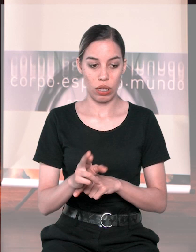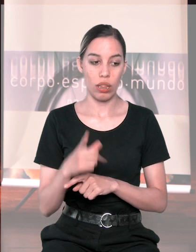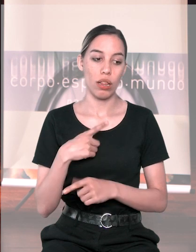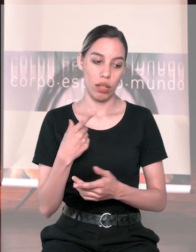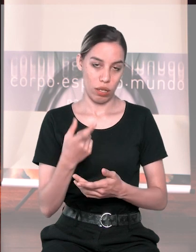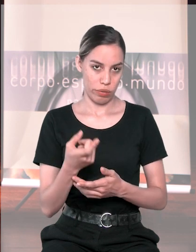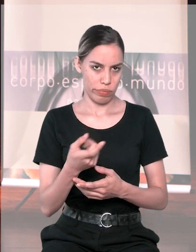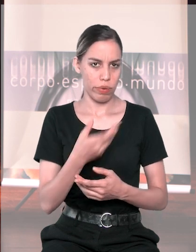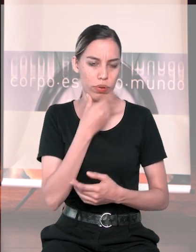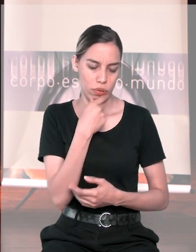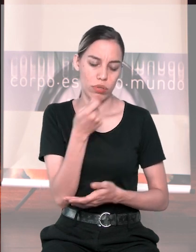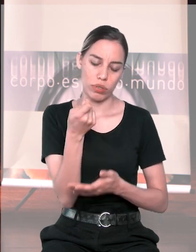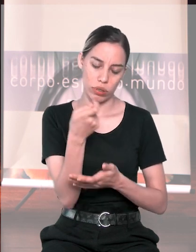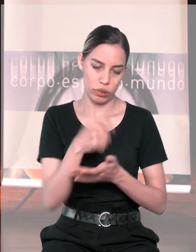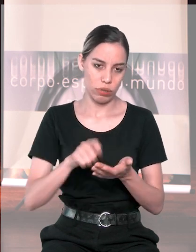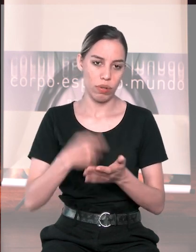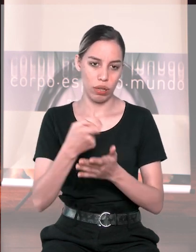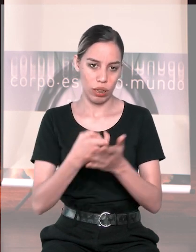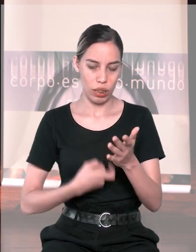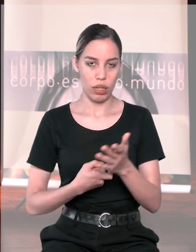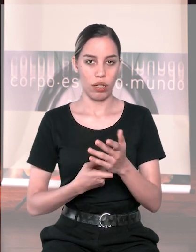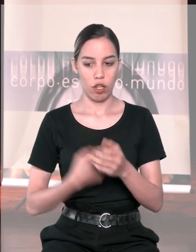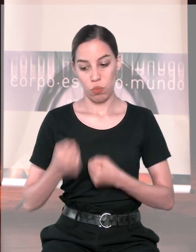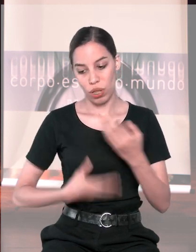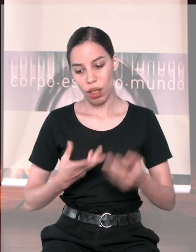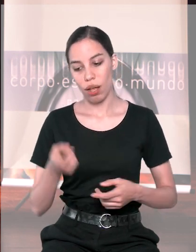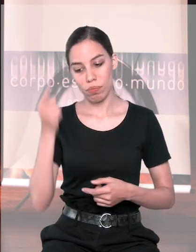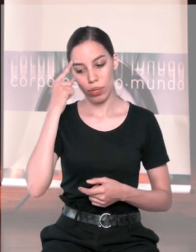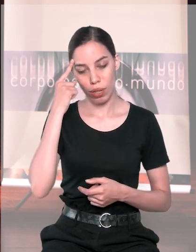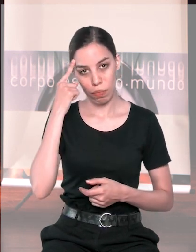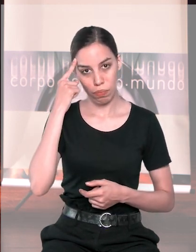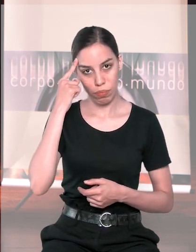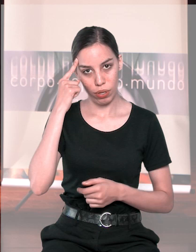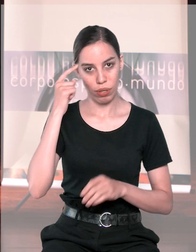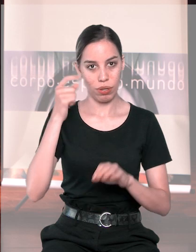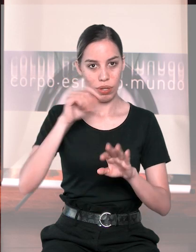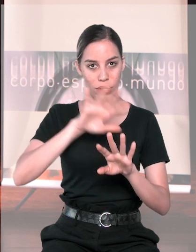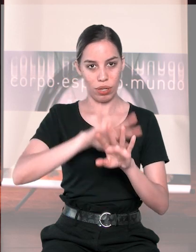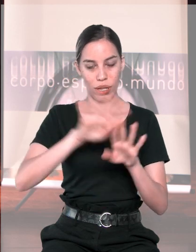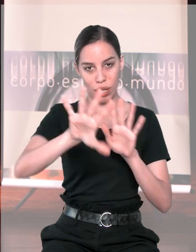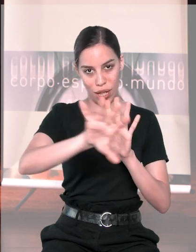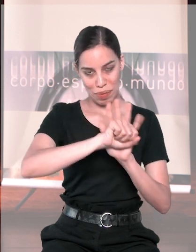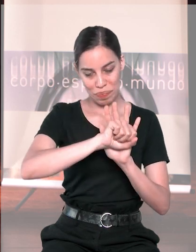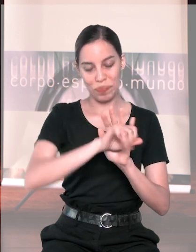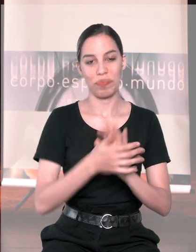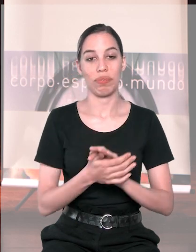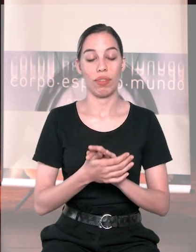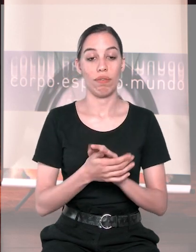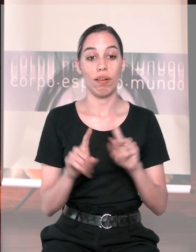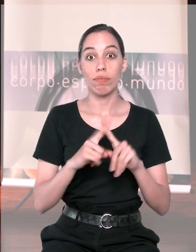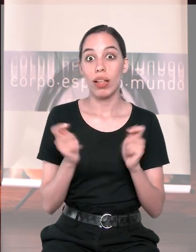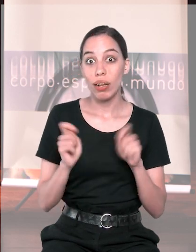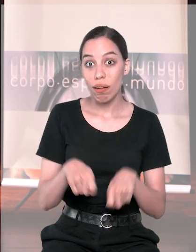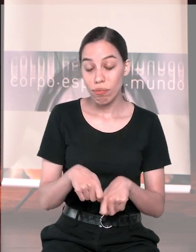grande texto chamado Poesia e Pensamento Abstrato, mas a poesia é a capacidade de pensar com os